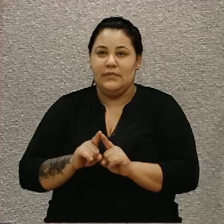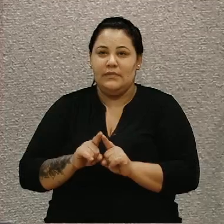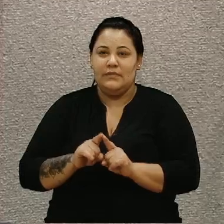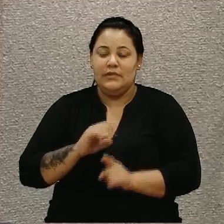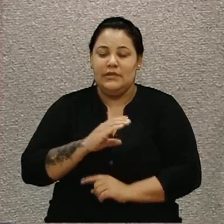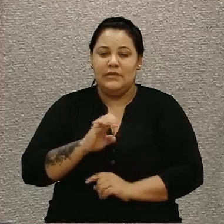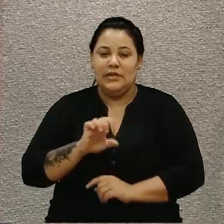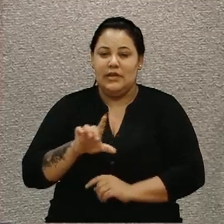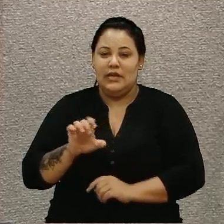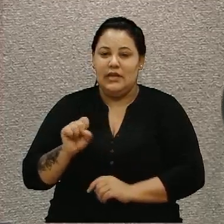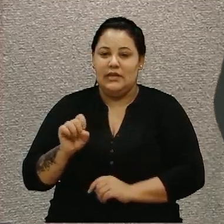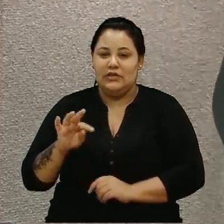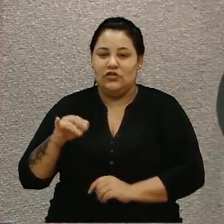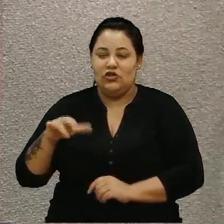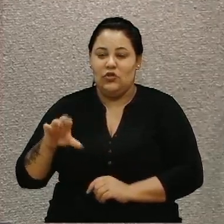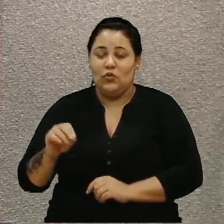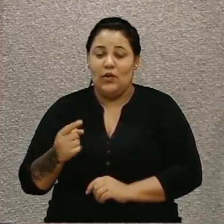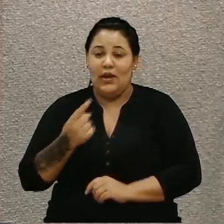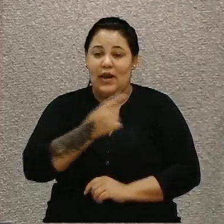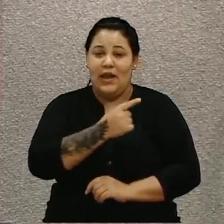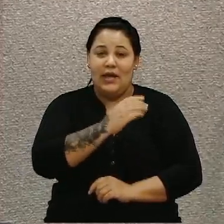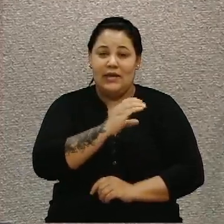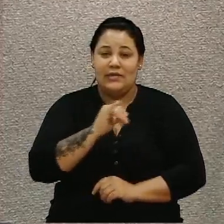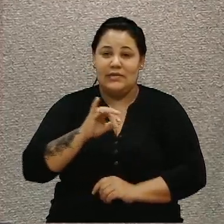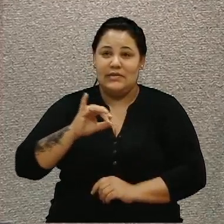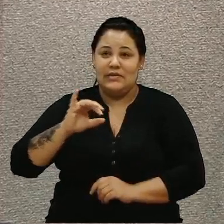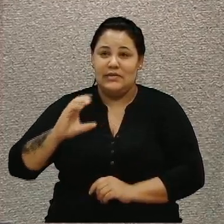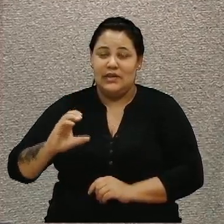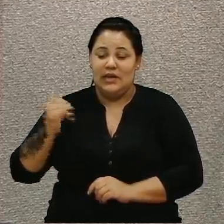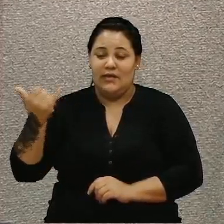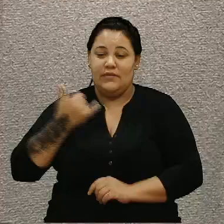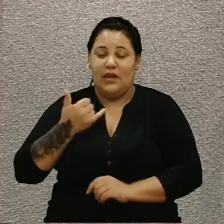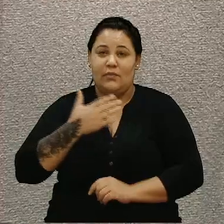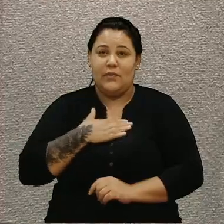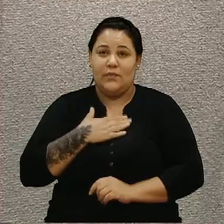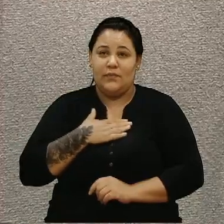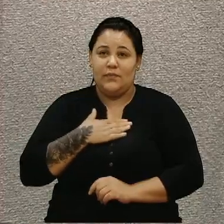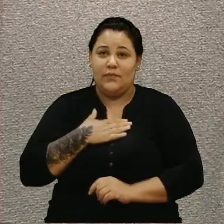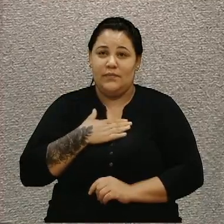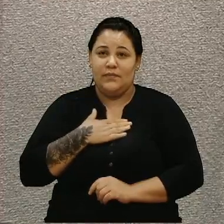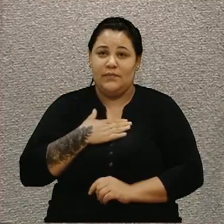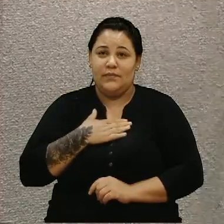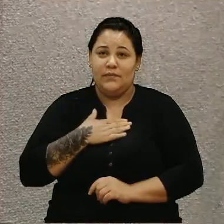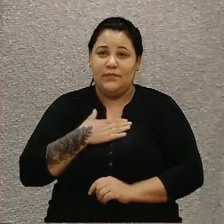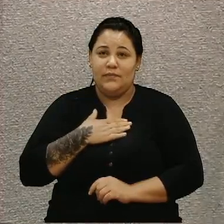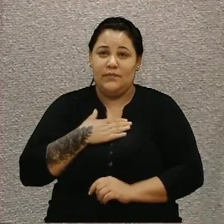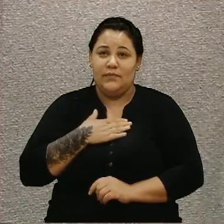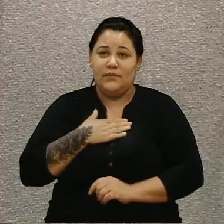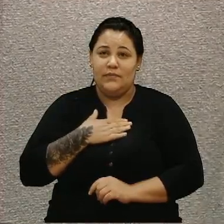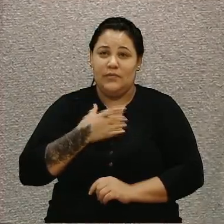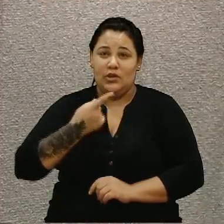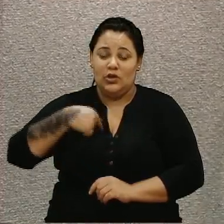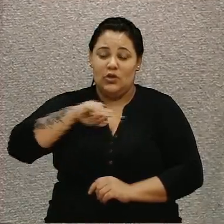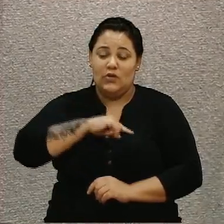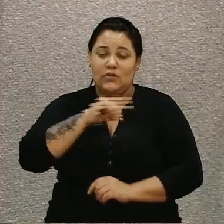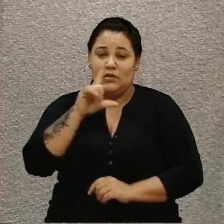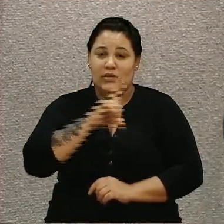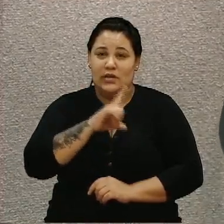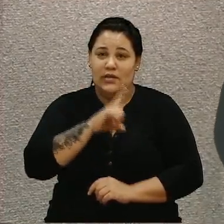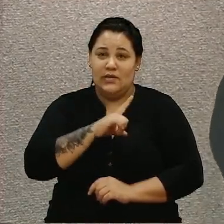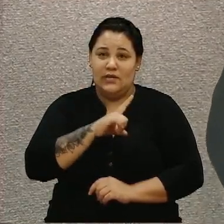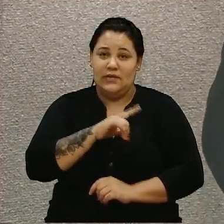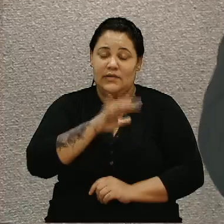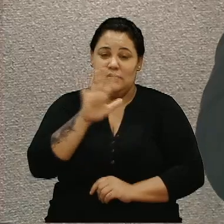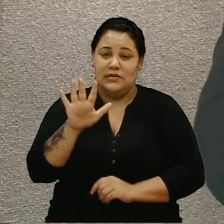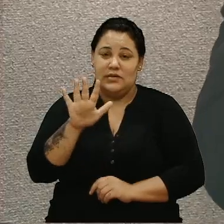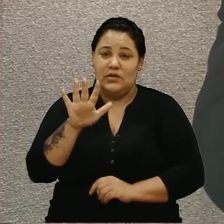Celestino Louro. E lá eles me informaram o seguinte: nós temos cerca de